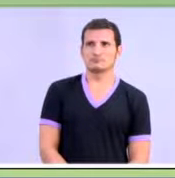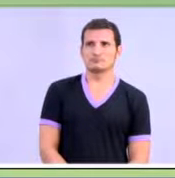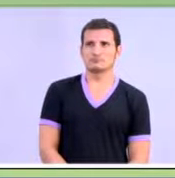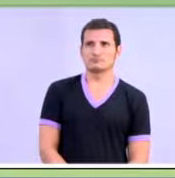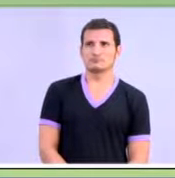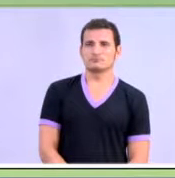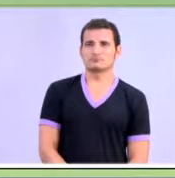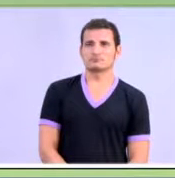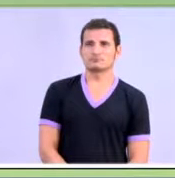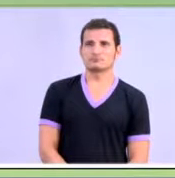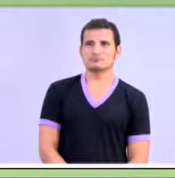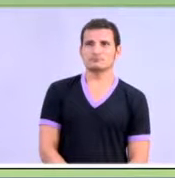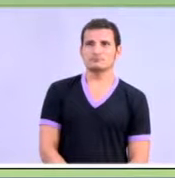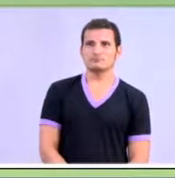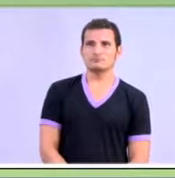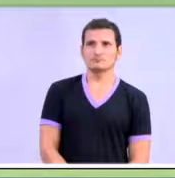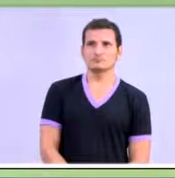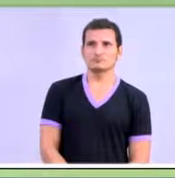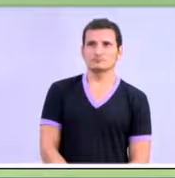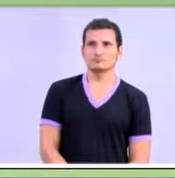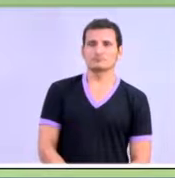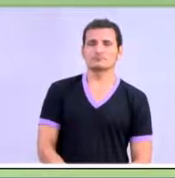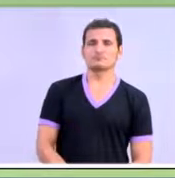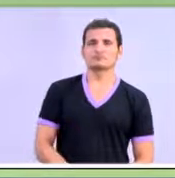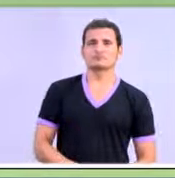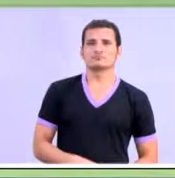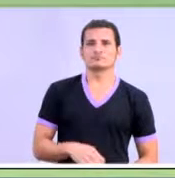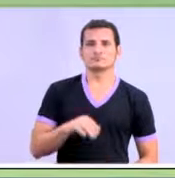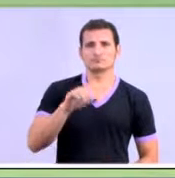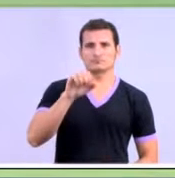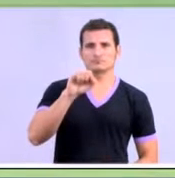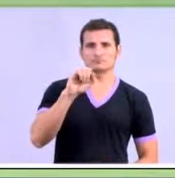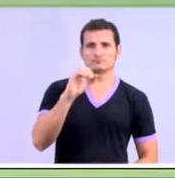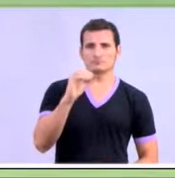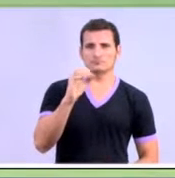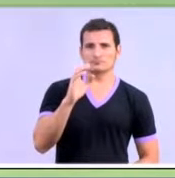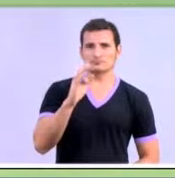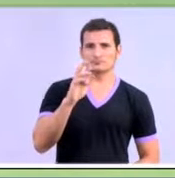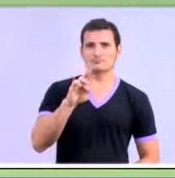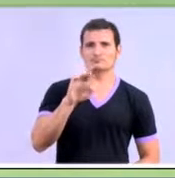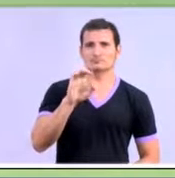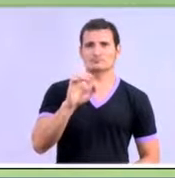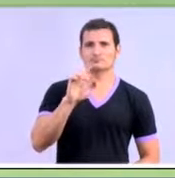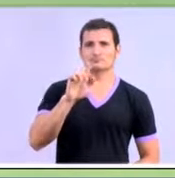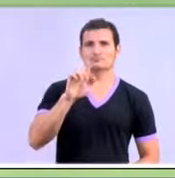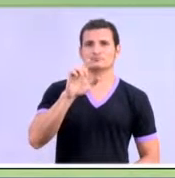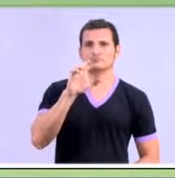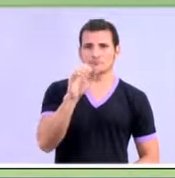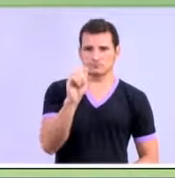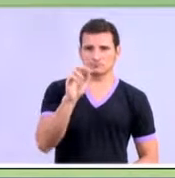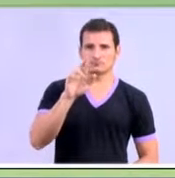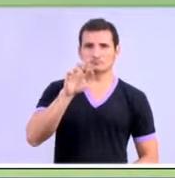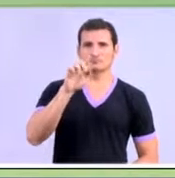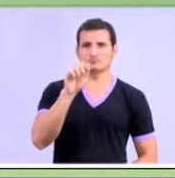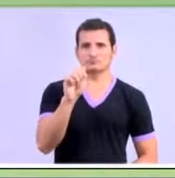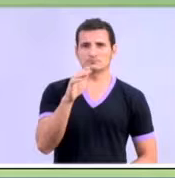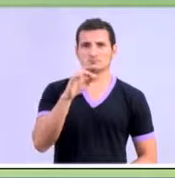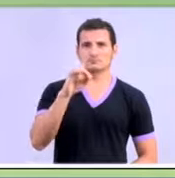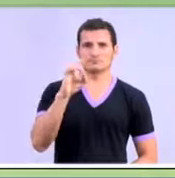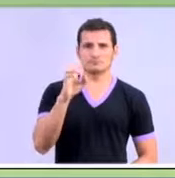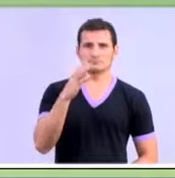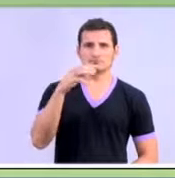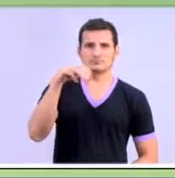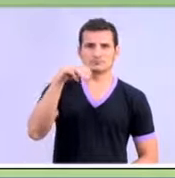E por último, gente, o último conceito de hoje, a gente já está terminando a nossa aula, olha que legal, nós vamos falar de sobrecarga